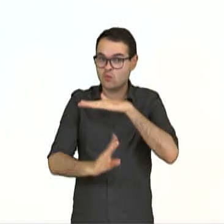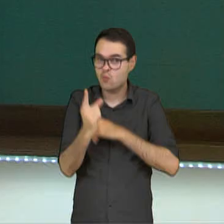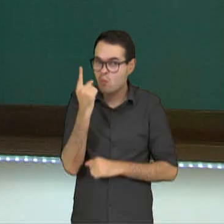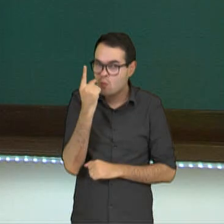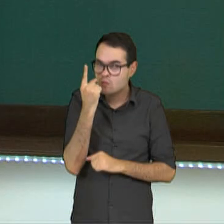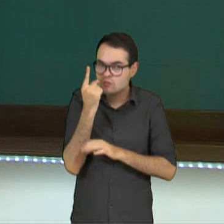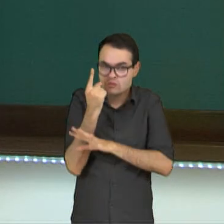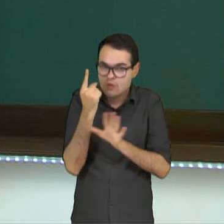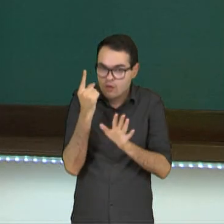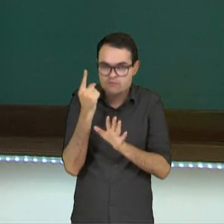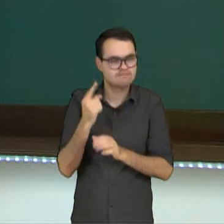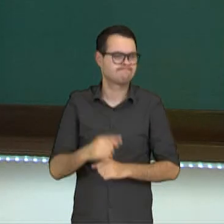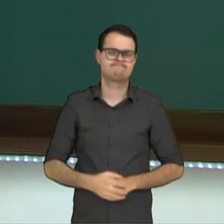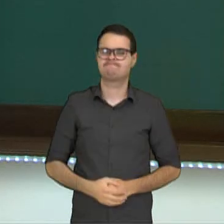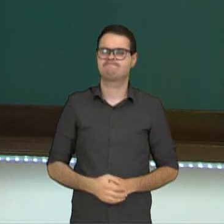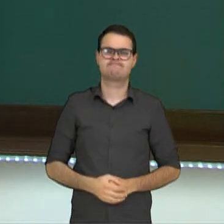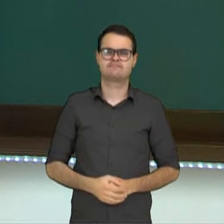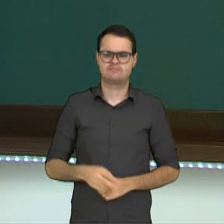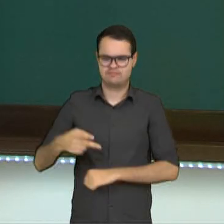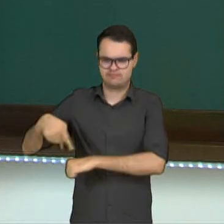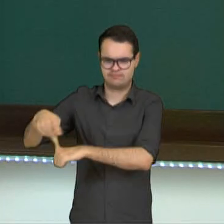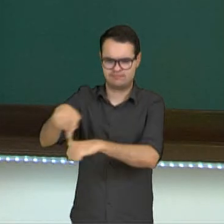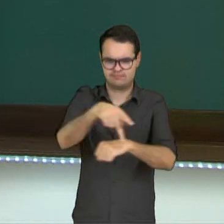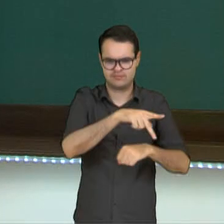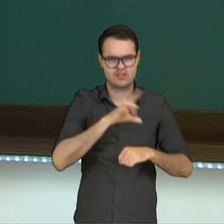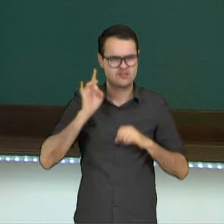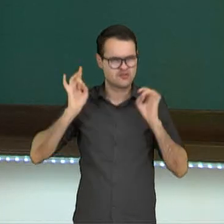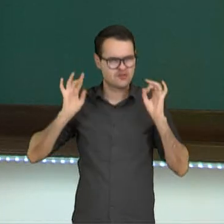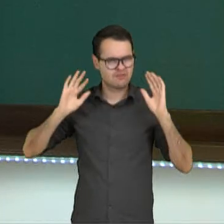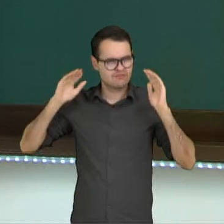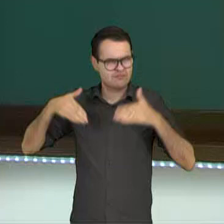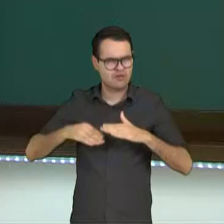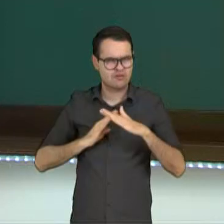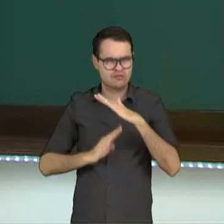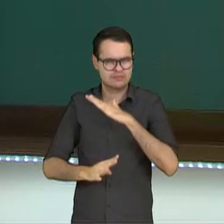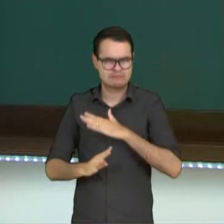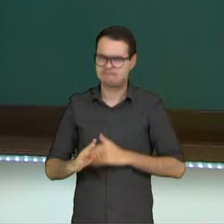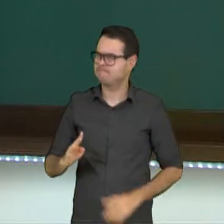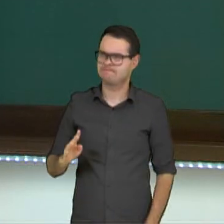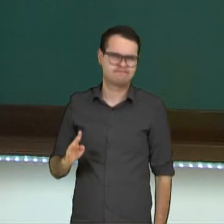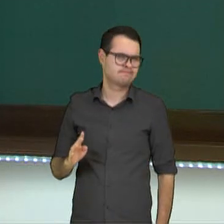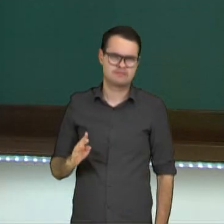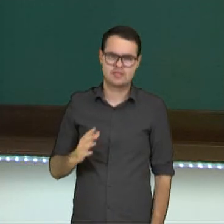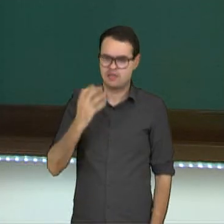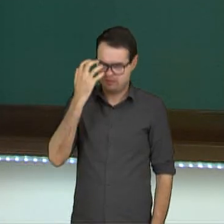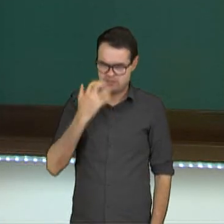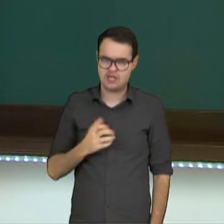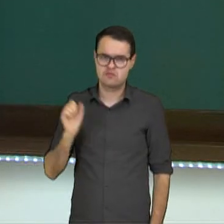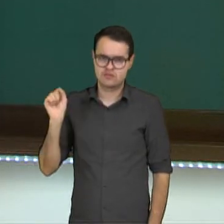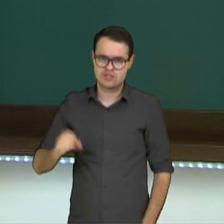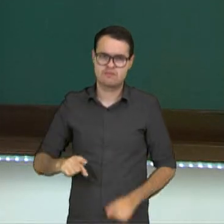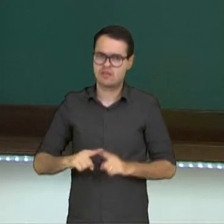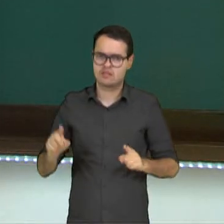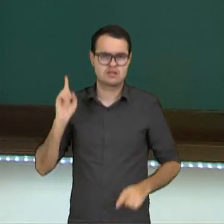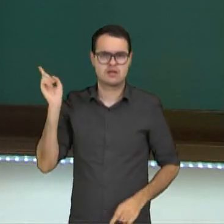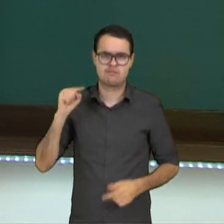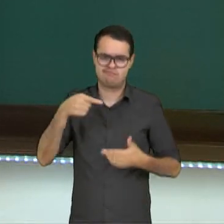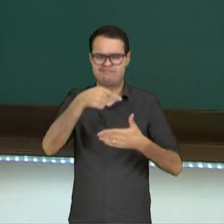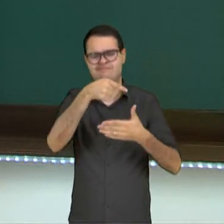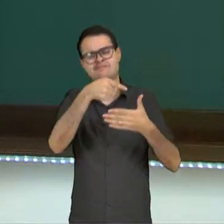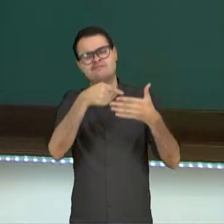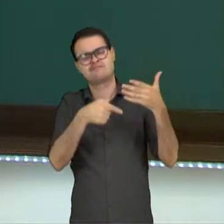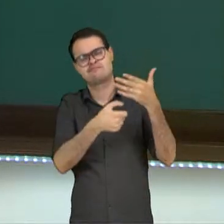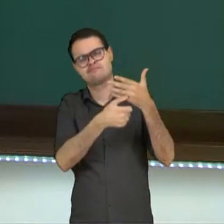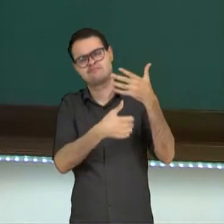imigração. Um monte de países juntos só para resolver a questão de imigração? É um assunto sério, sim, mas não. A